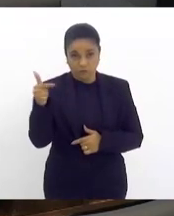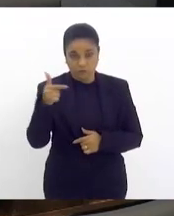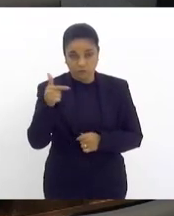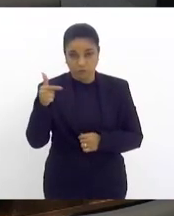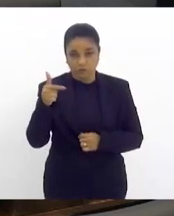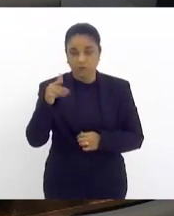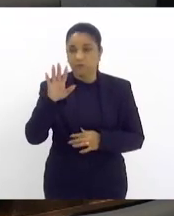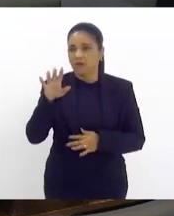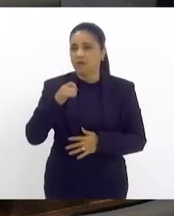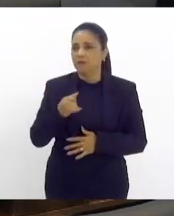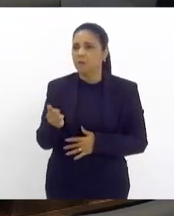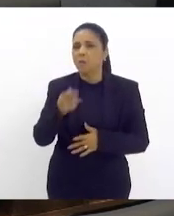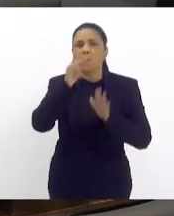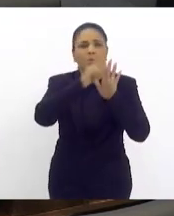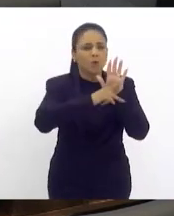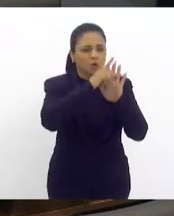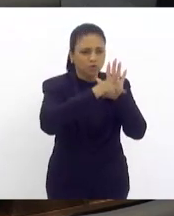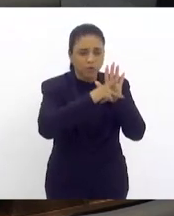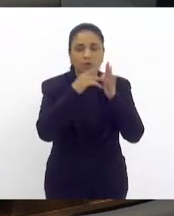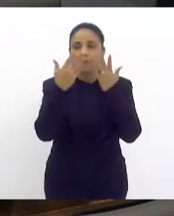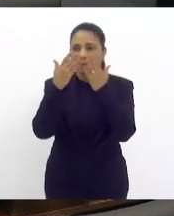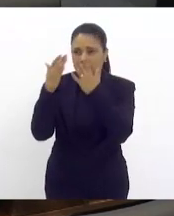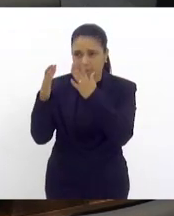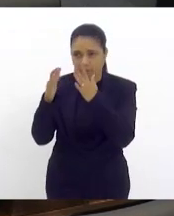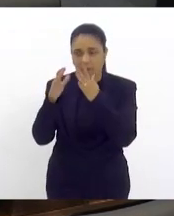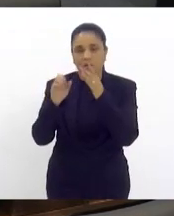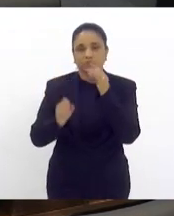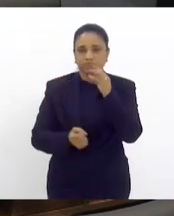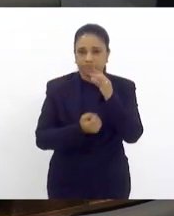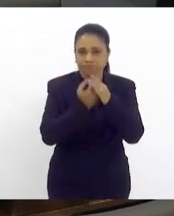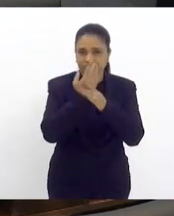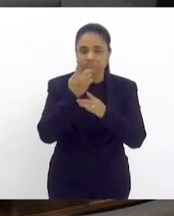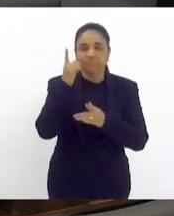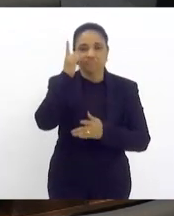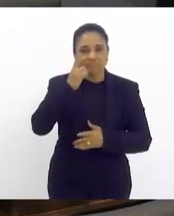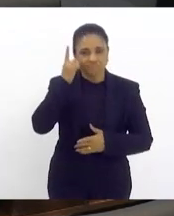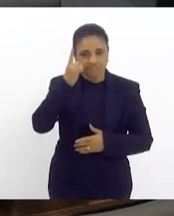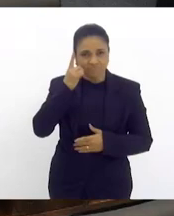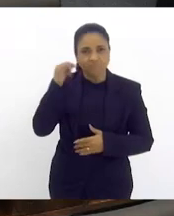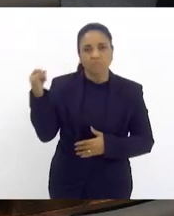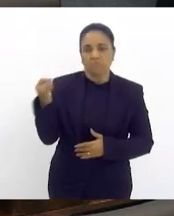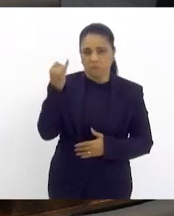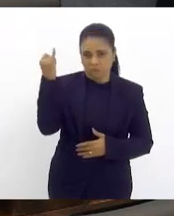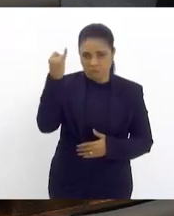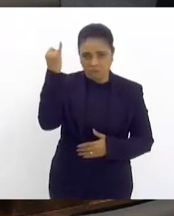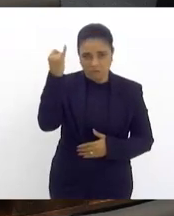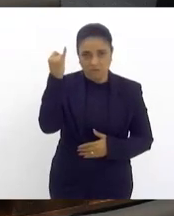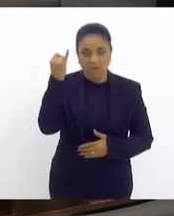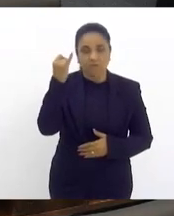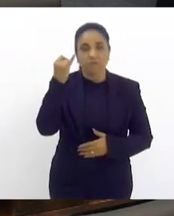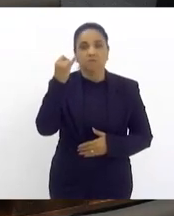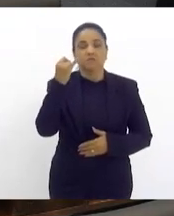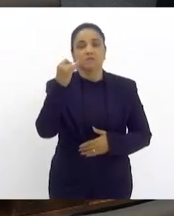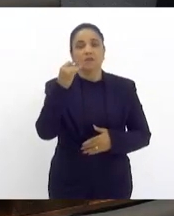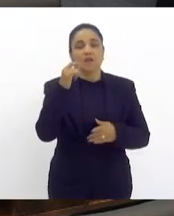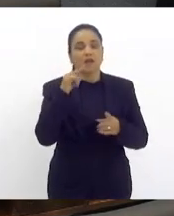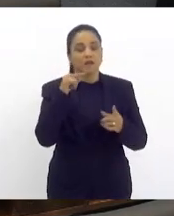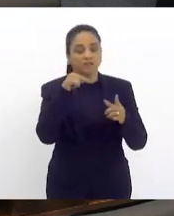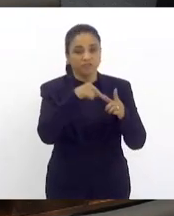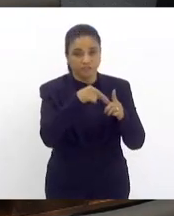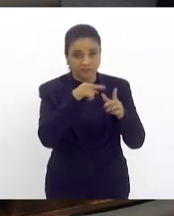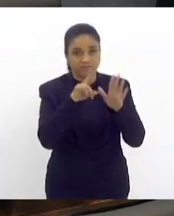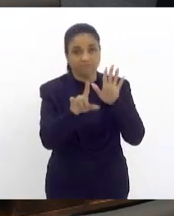É sobre o projeto que era parabenizar o autor também pela indicação Legislativa muito importante é como a indicação Legislativa ela volta